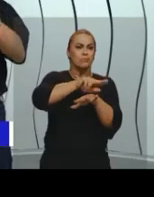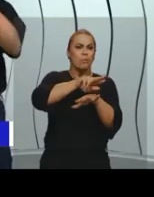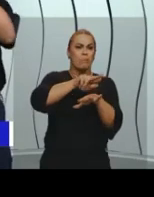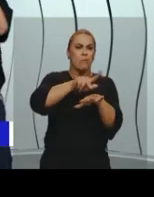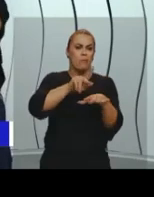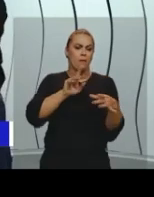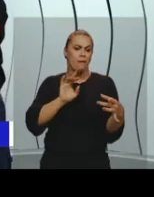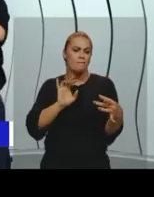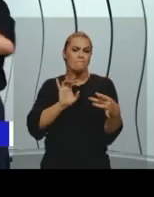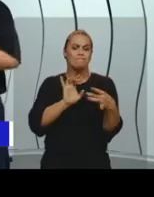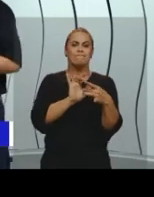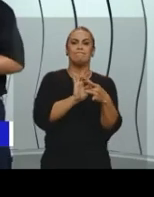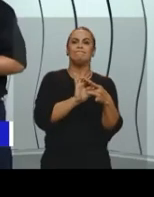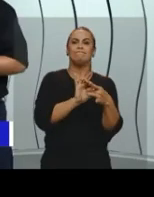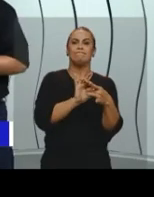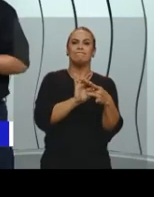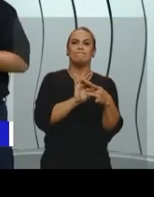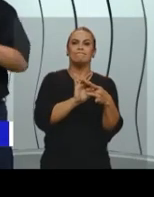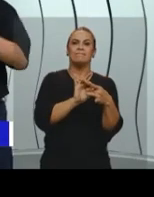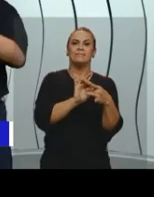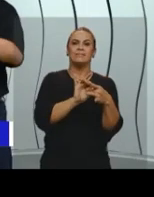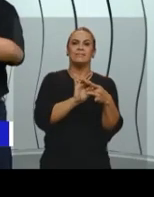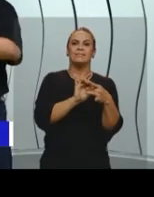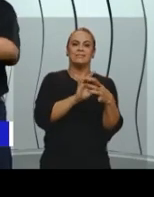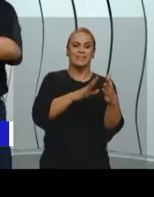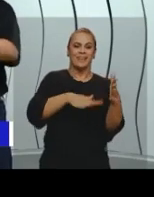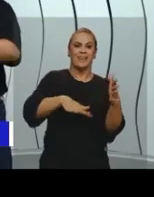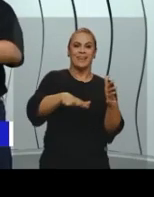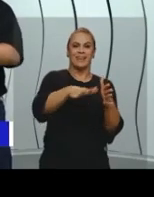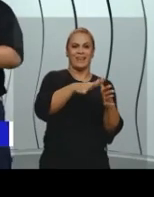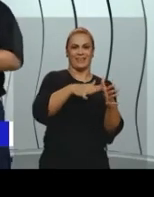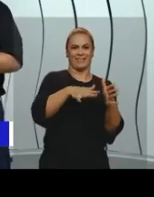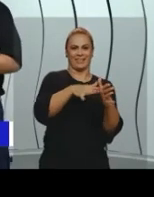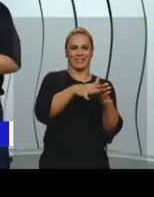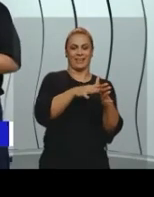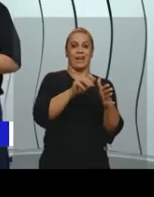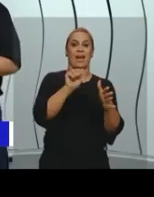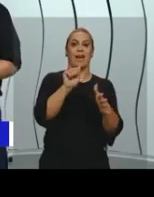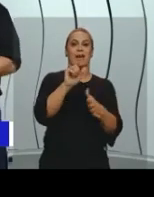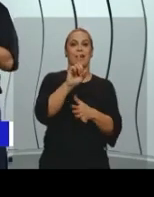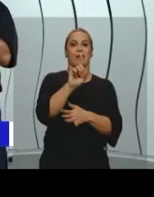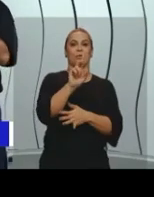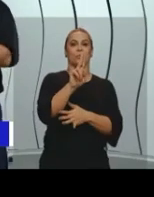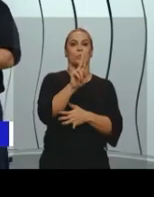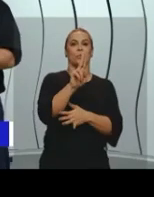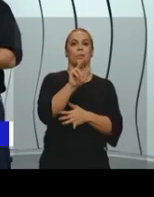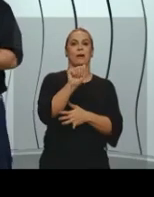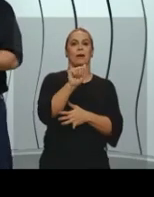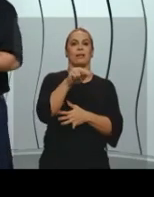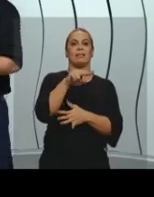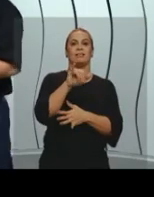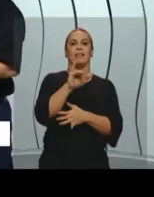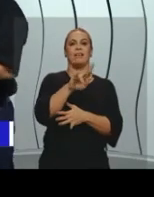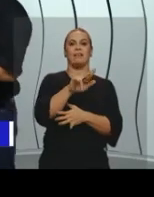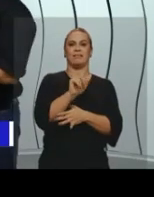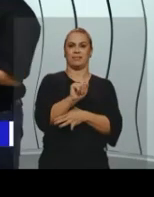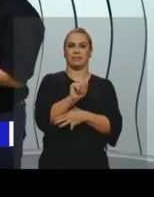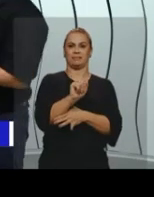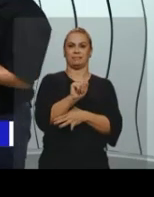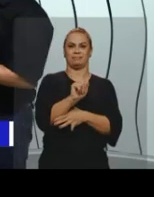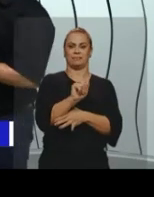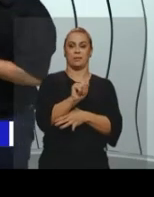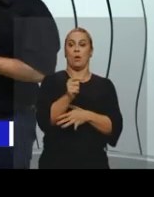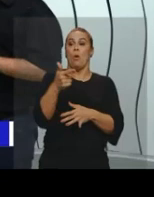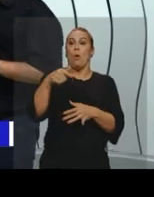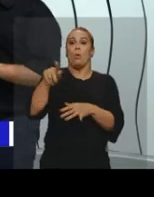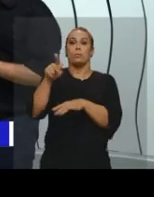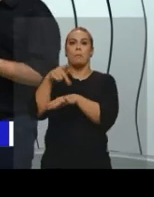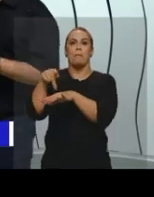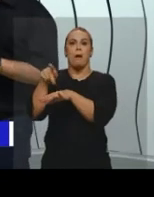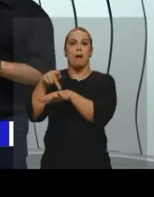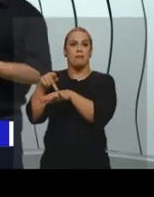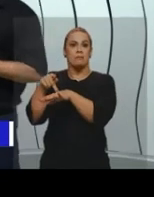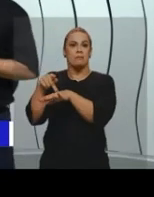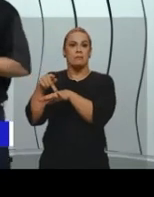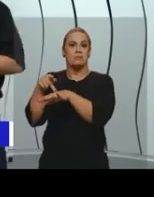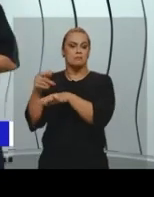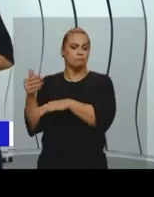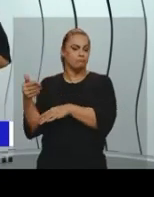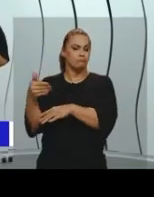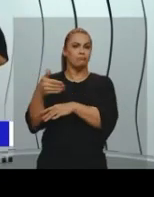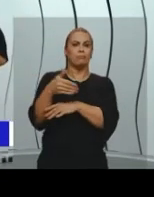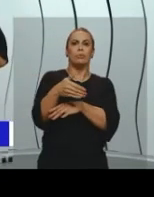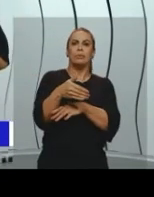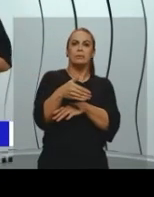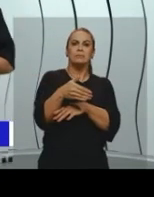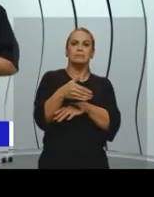a querer comercializar com qualquer um desses países membros, vai se deparar com a mesma taxa, com a mesma